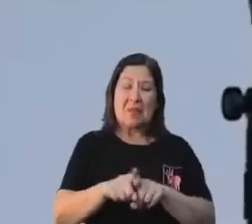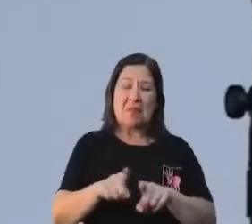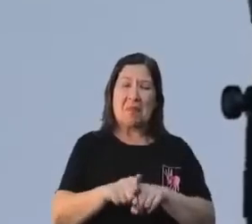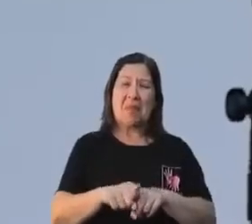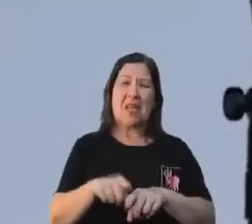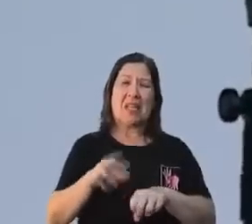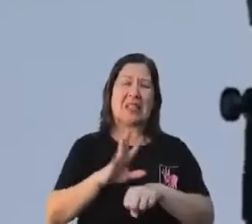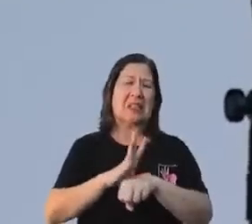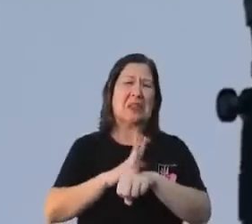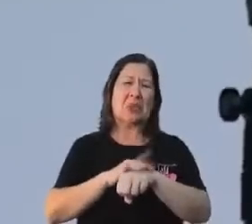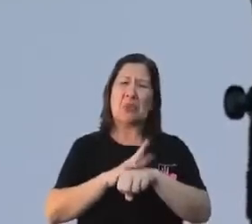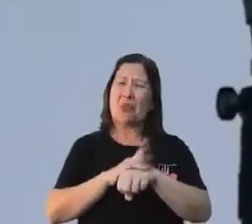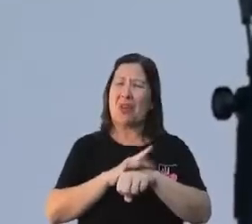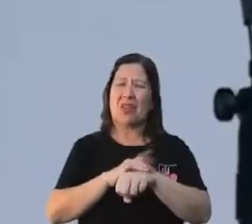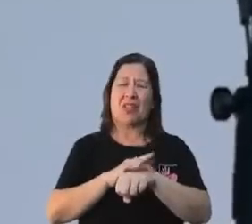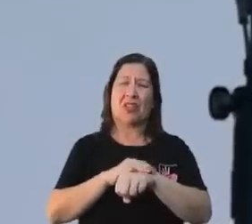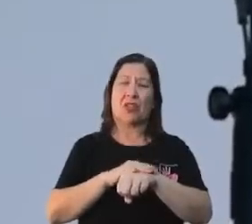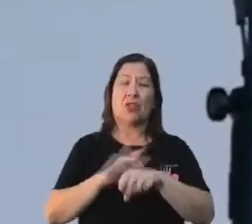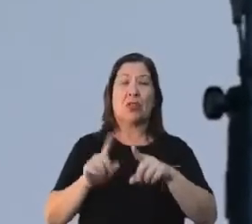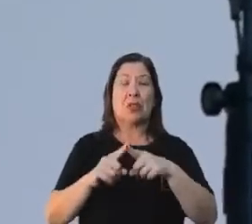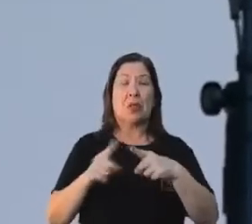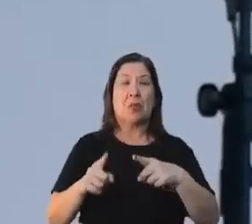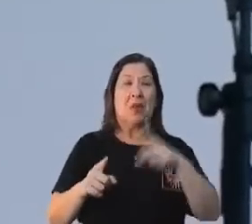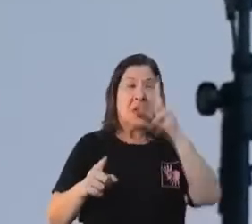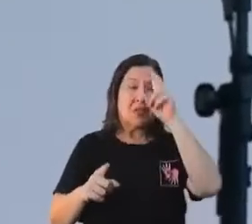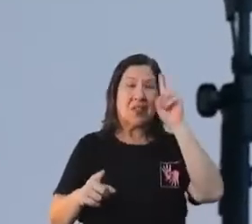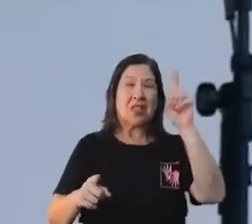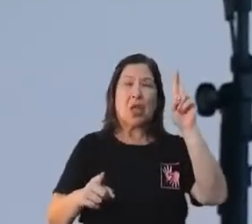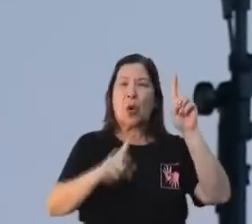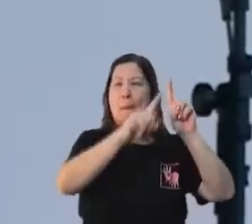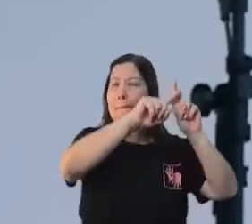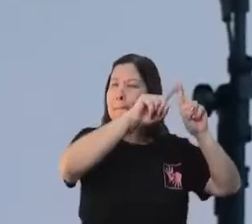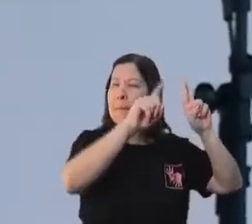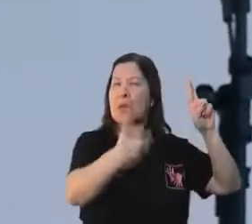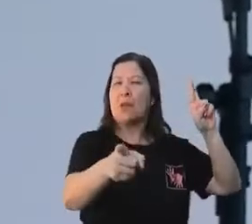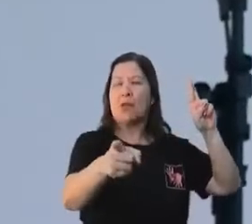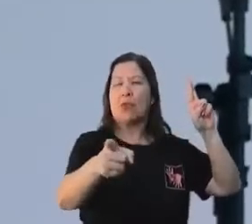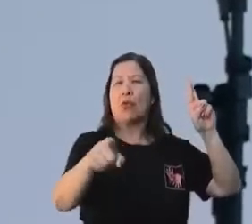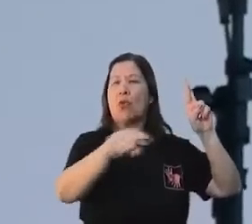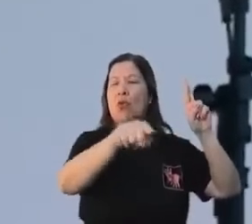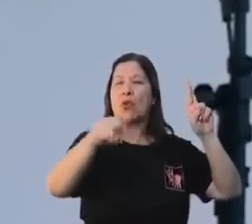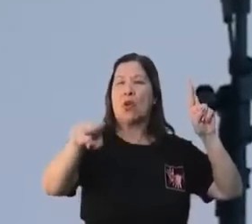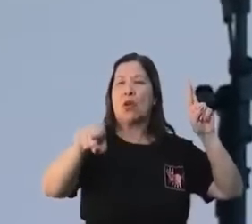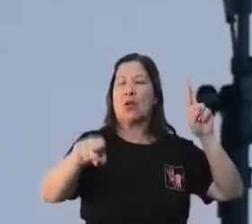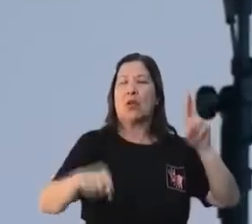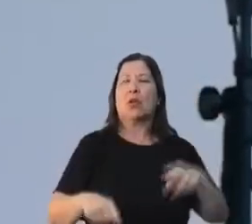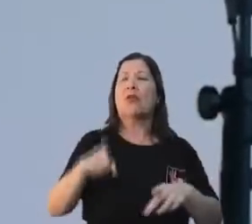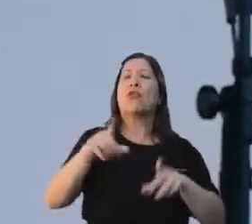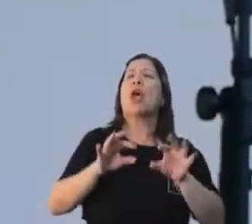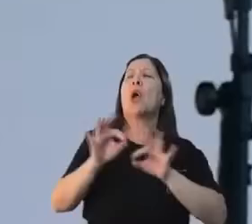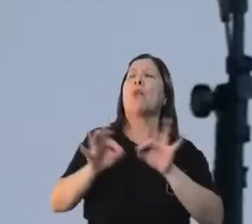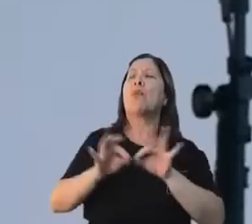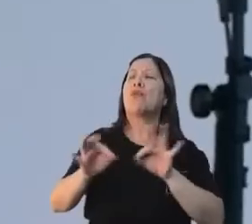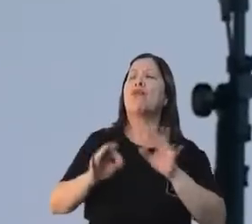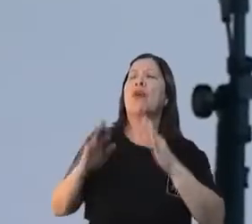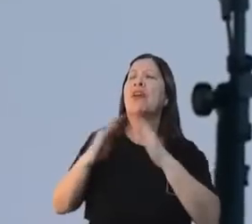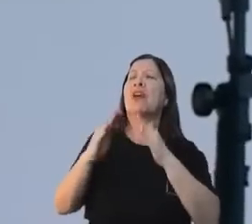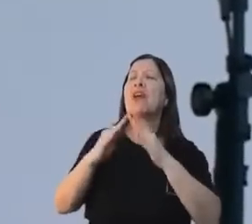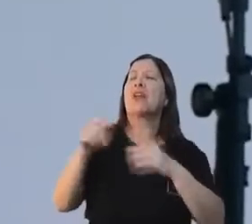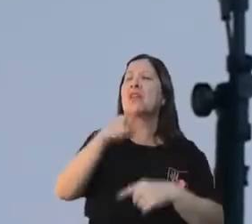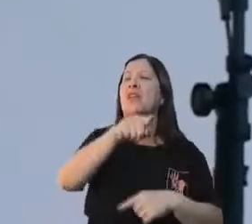Deus manda o profeta na casa dele, o profeta Isaías, com a seguinte ordem: põe em ordem a tua casa, porque morrerás e não